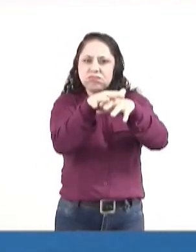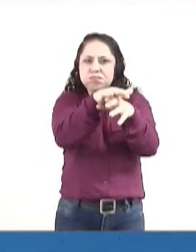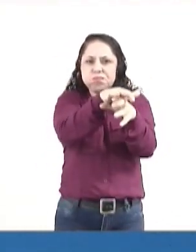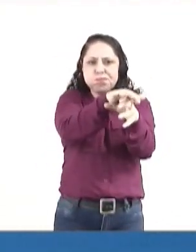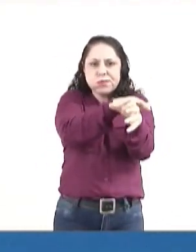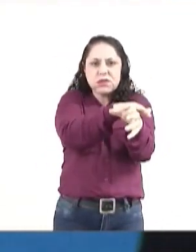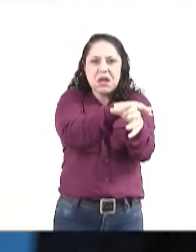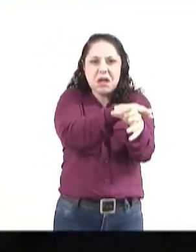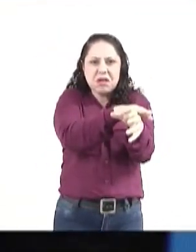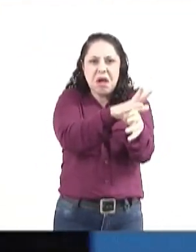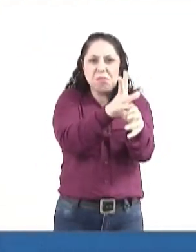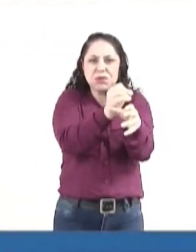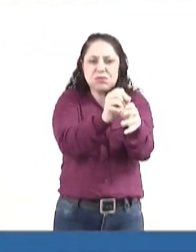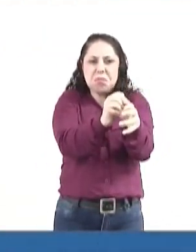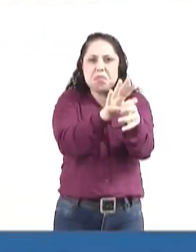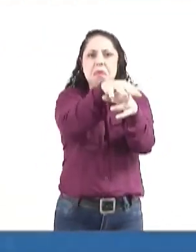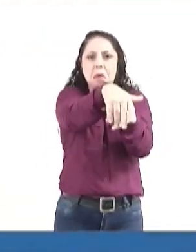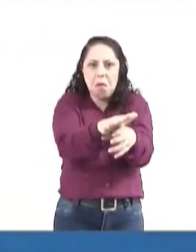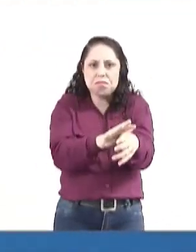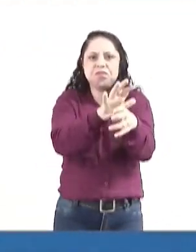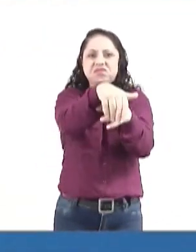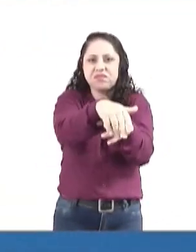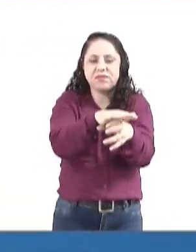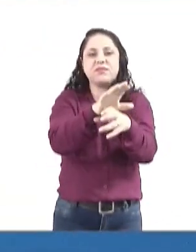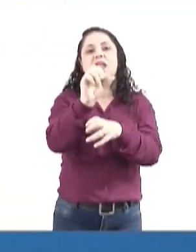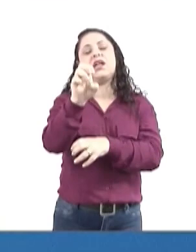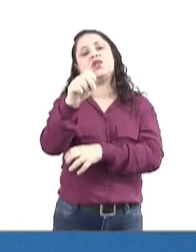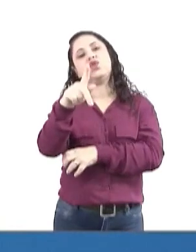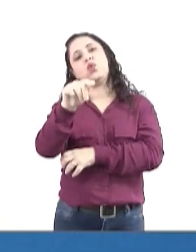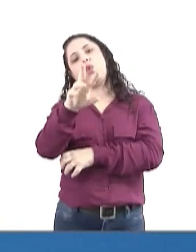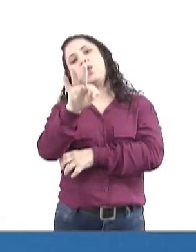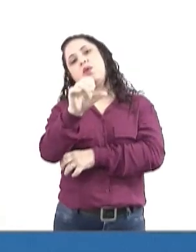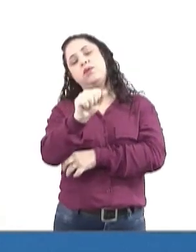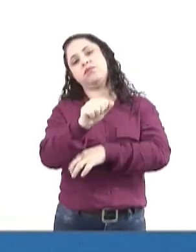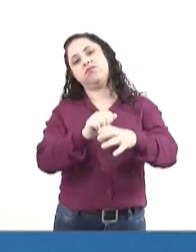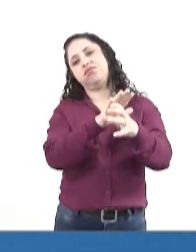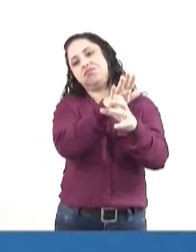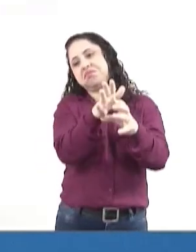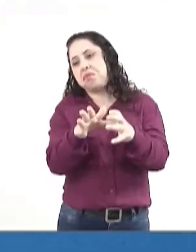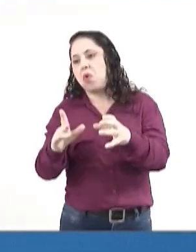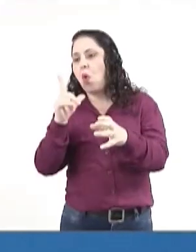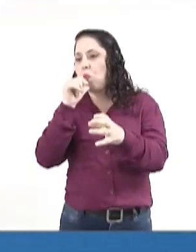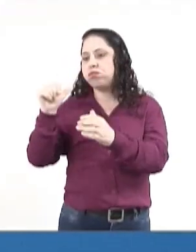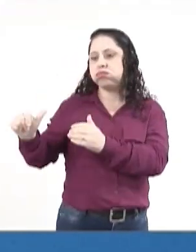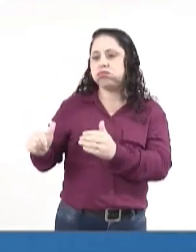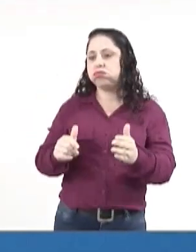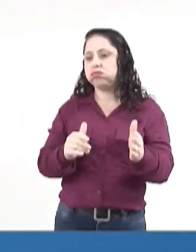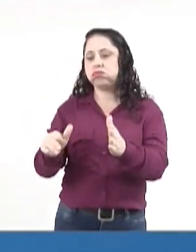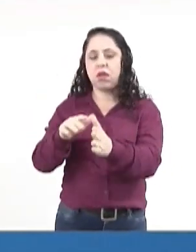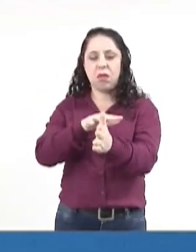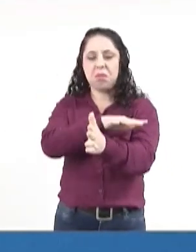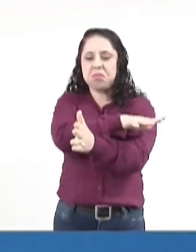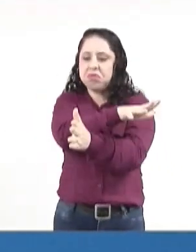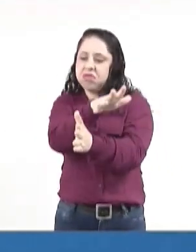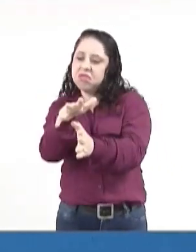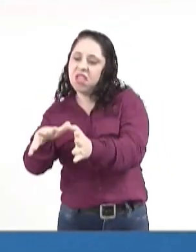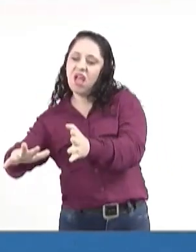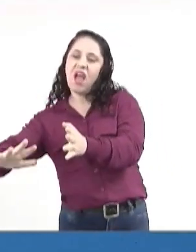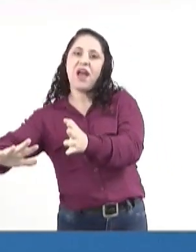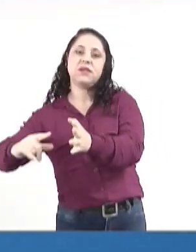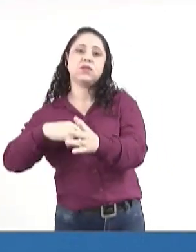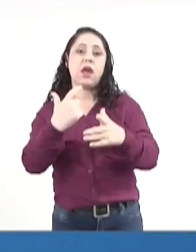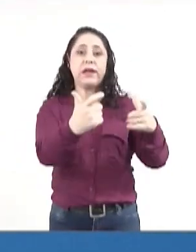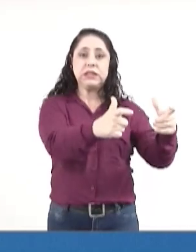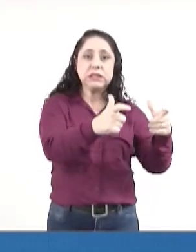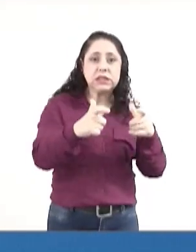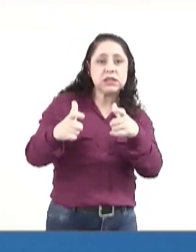aberta com grande volume de líquido, esgoto, escorrendo para o curso d'água. As caixas de inspeção se